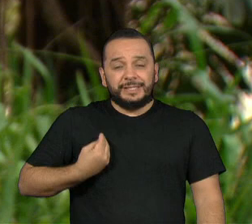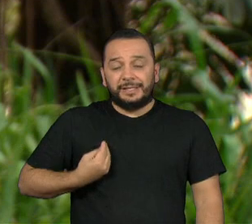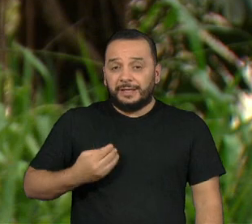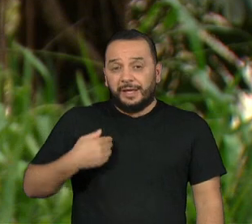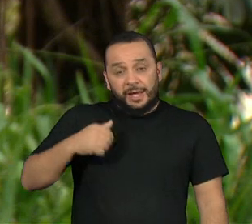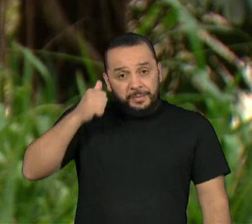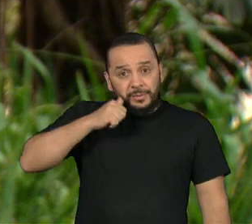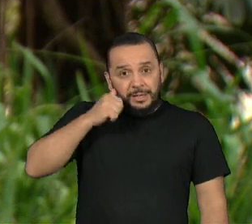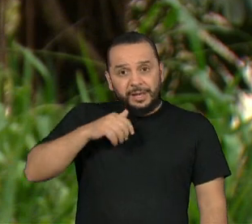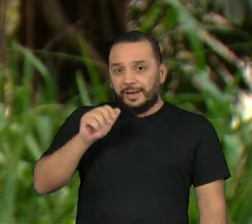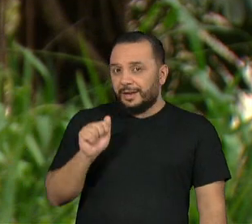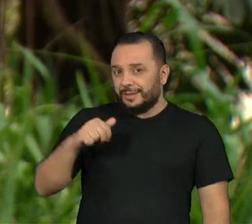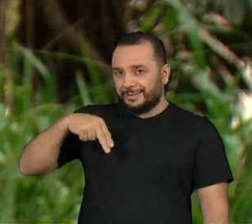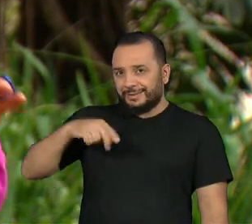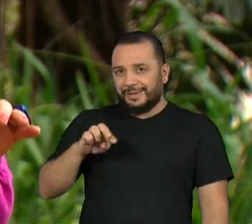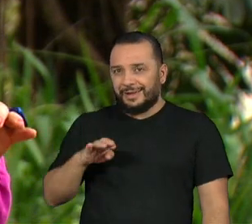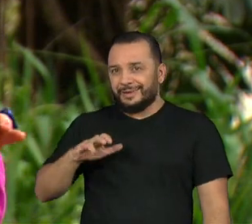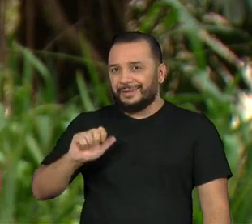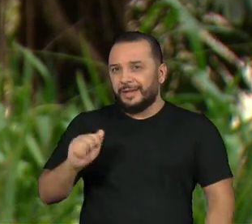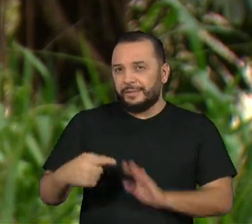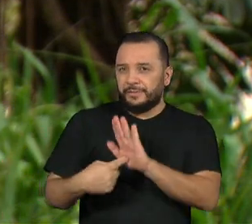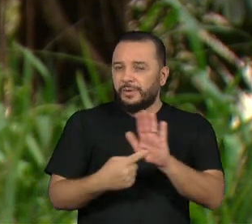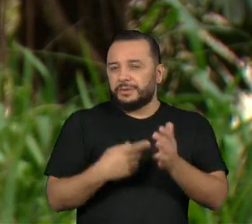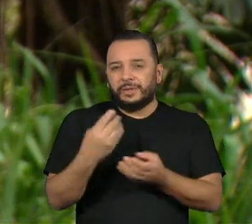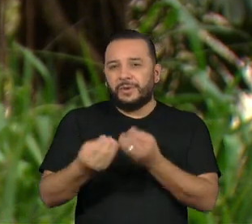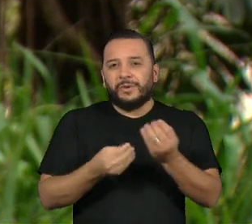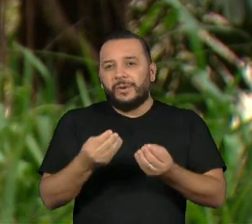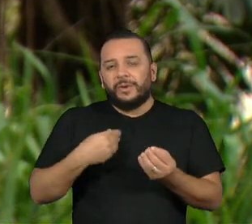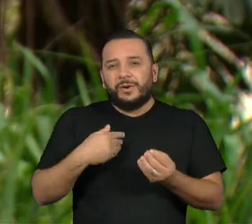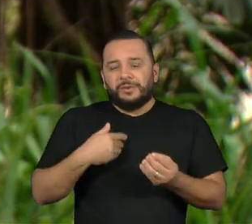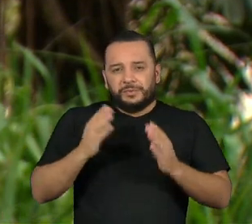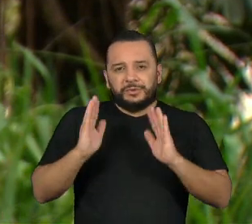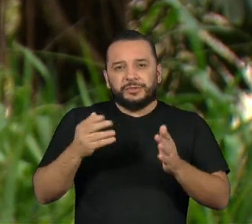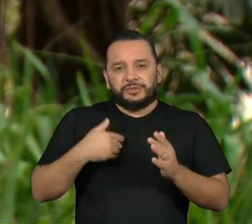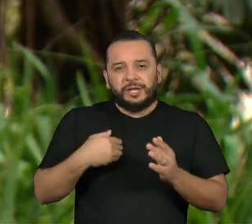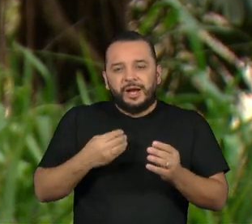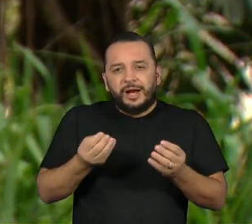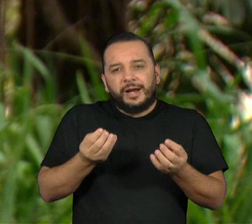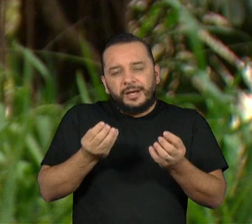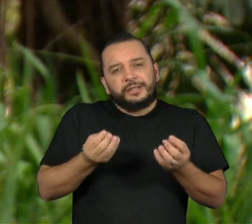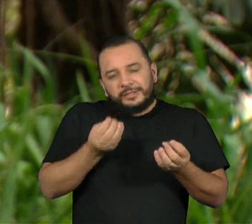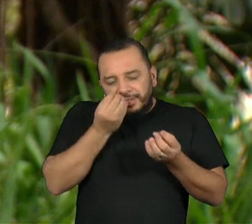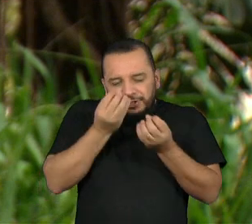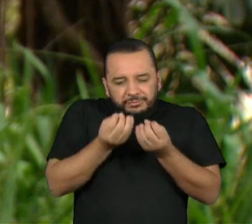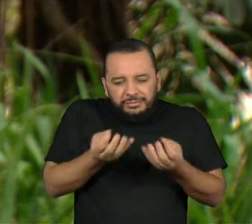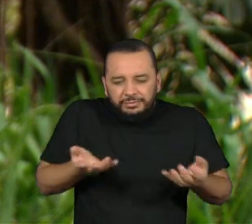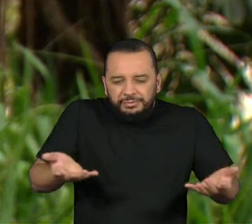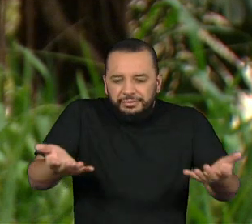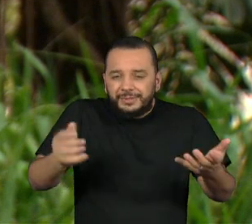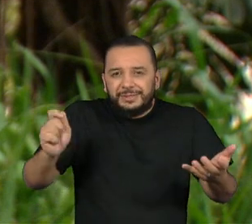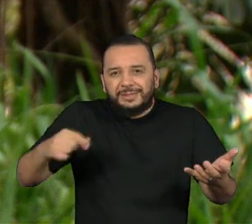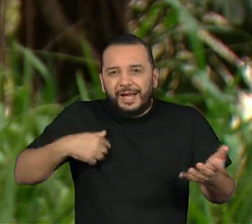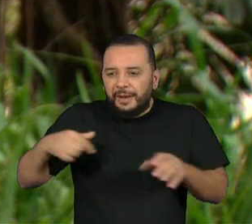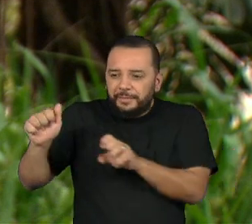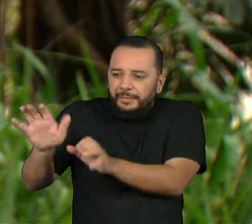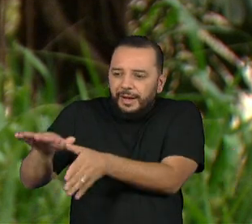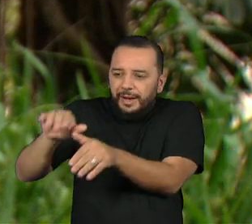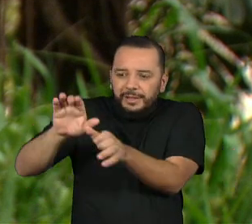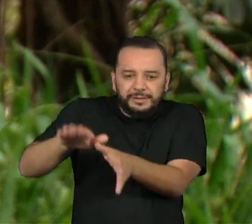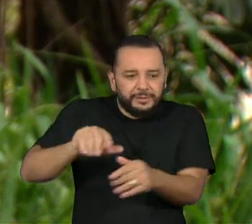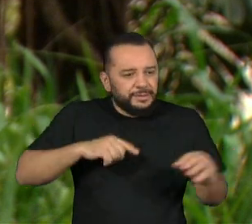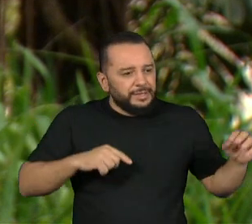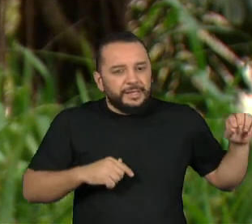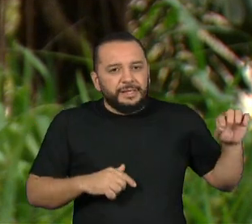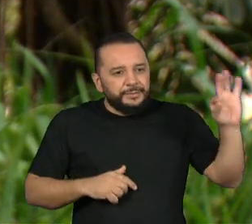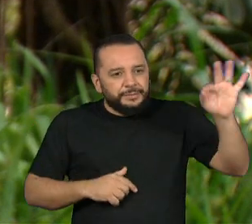Andréia Pesek mostra como criar um jardim agroecológico. Ele atrai pássaros e insetos